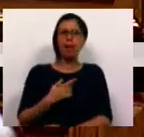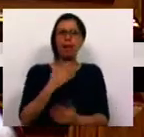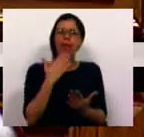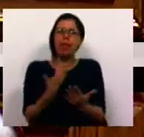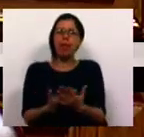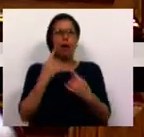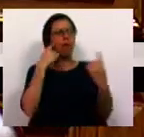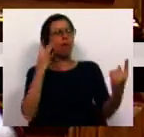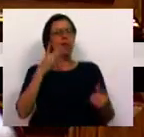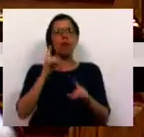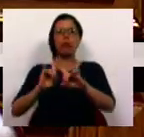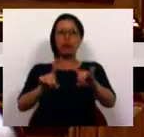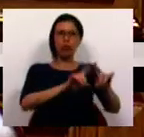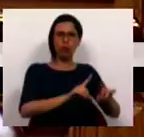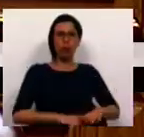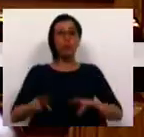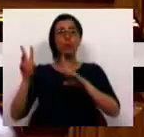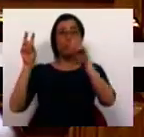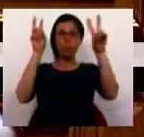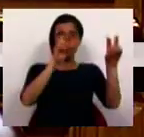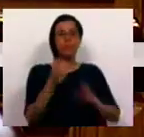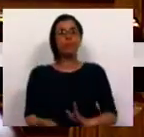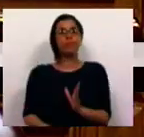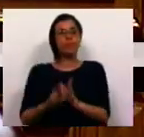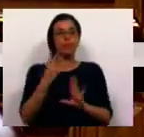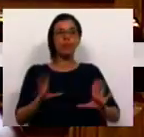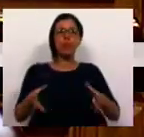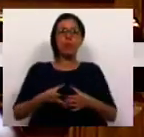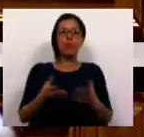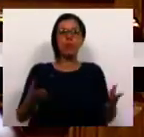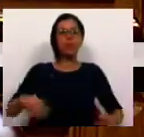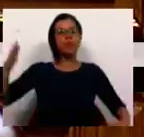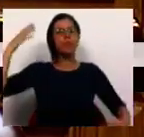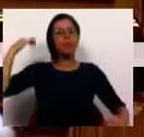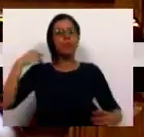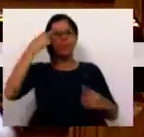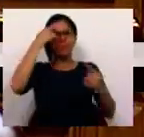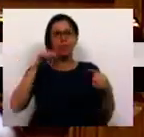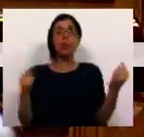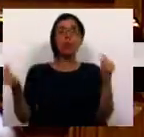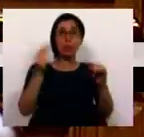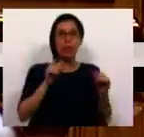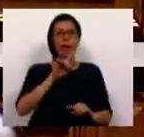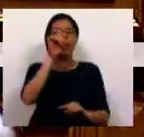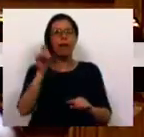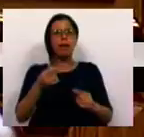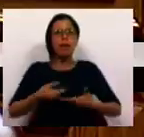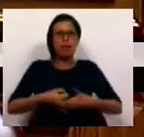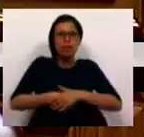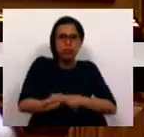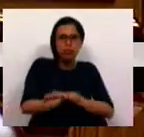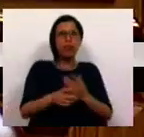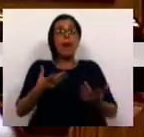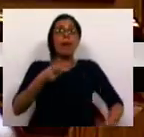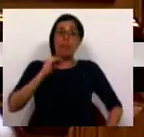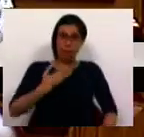para dar ao país sobre as mais diversas matérias é a criação de comissões. Já no outro dia discutimos aqui também a questão da natalidade e